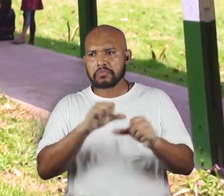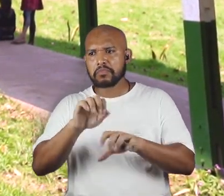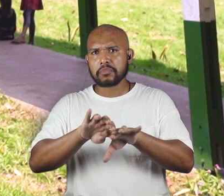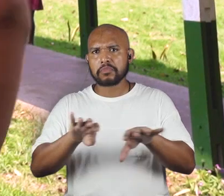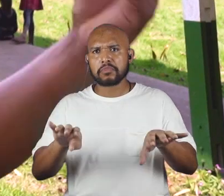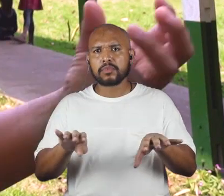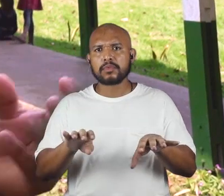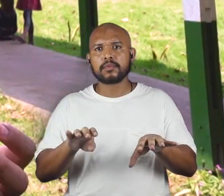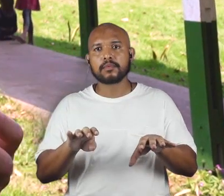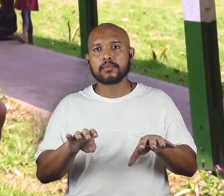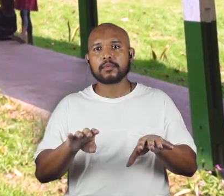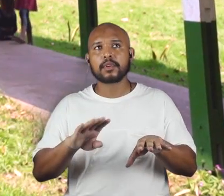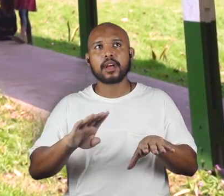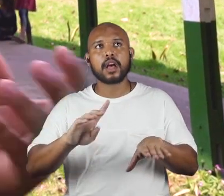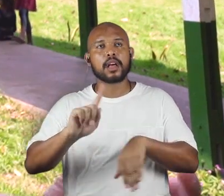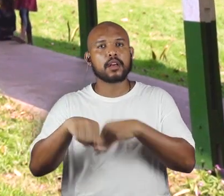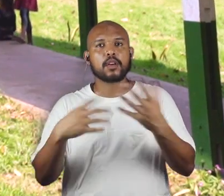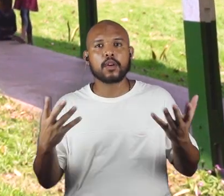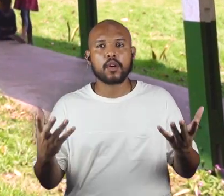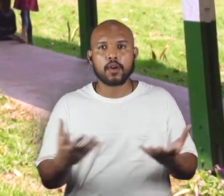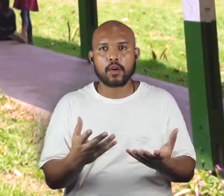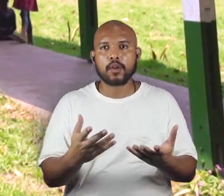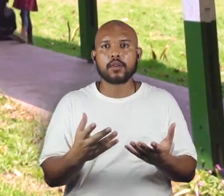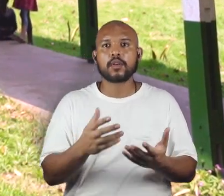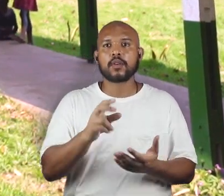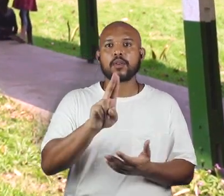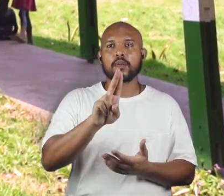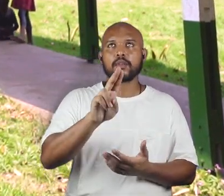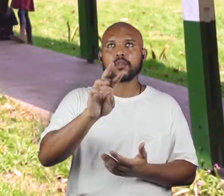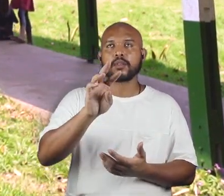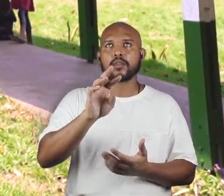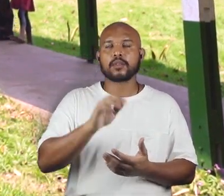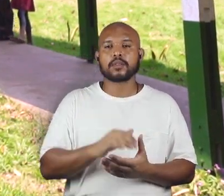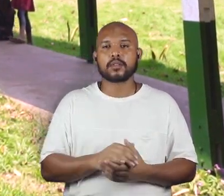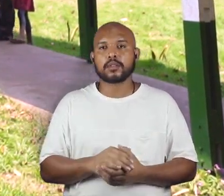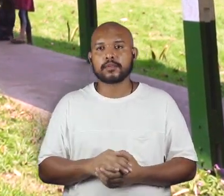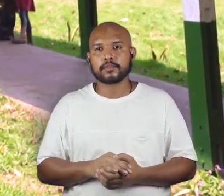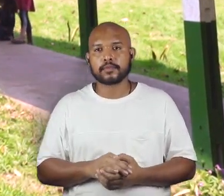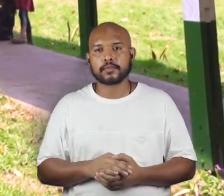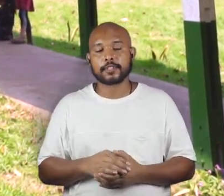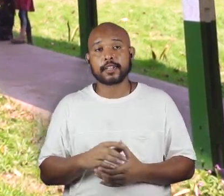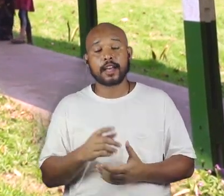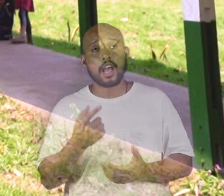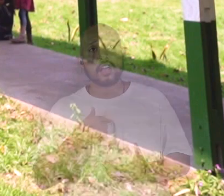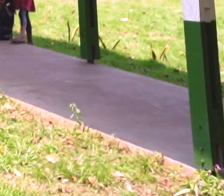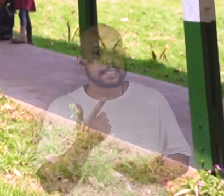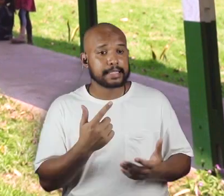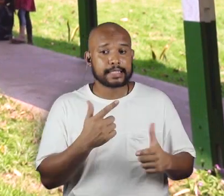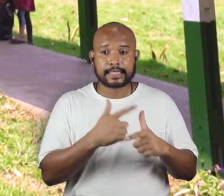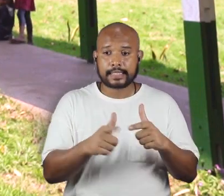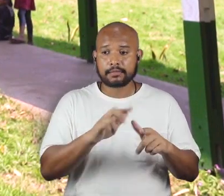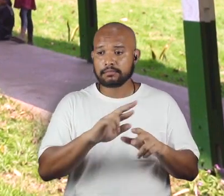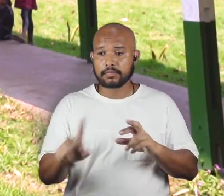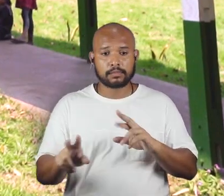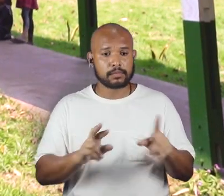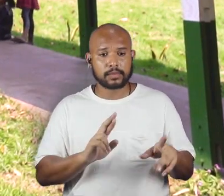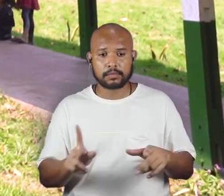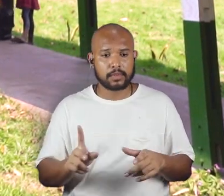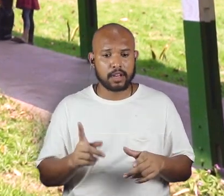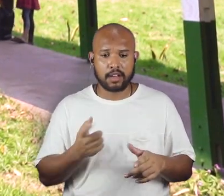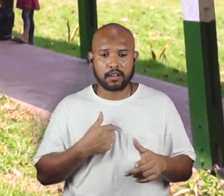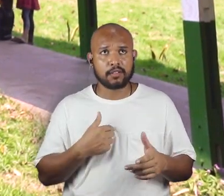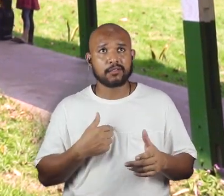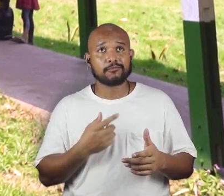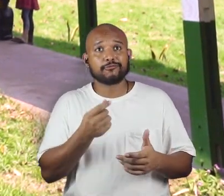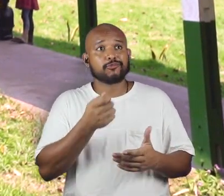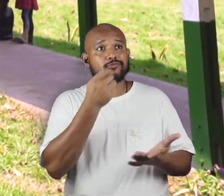estavam desmembrando uma instituição da outra, a gente passou por um processo difícil, que foi aí que eu tive que